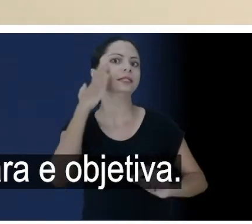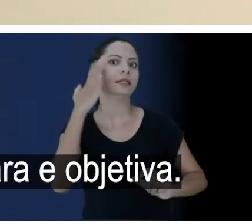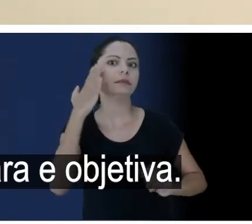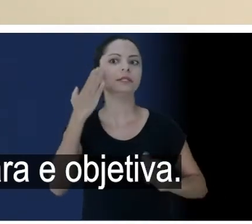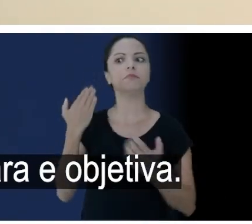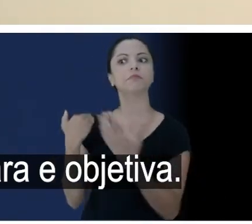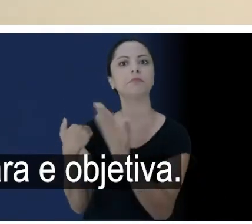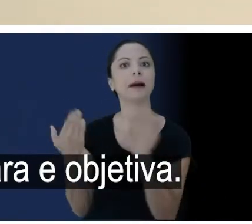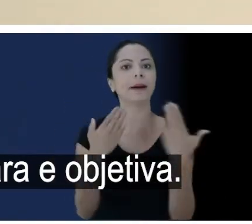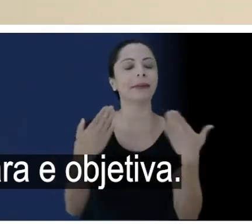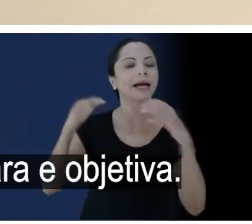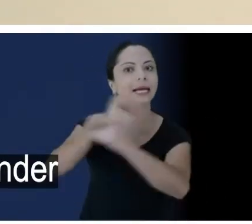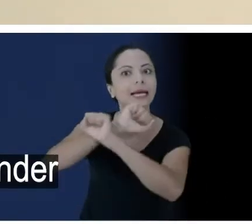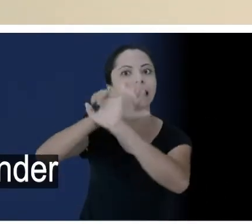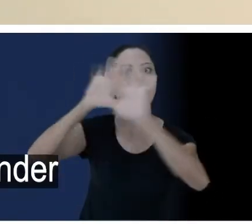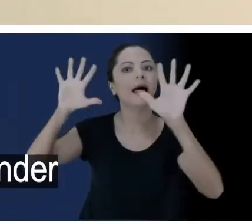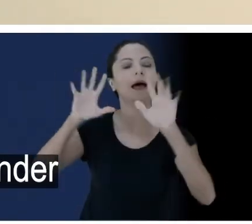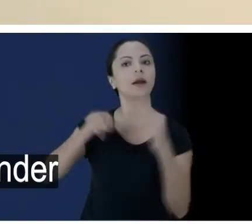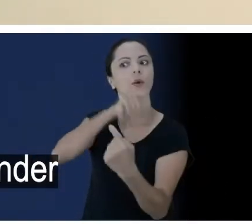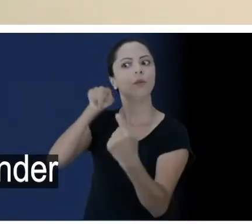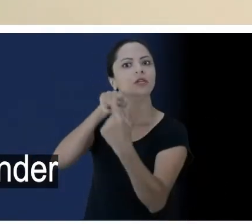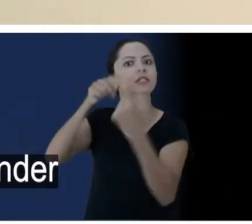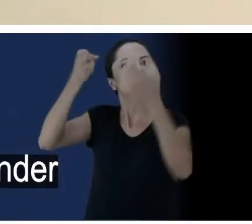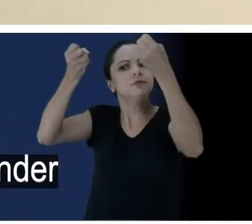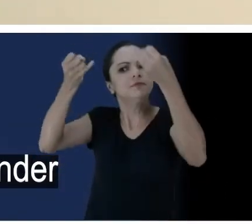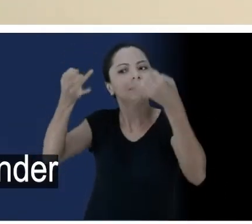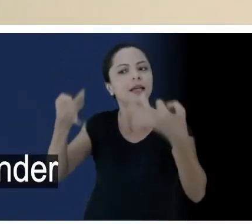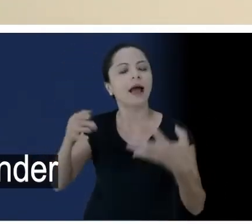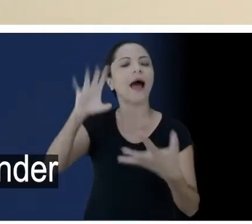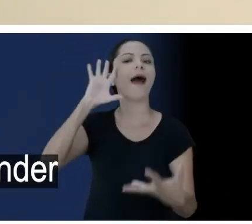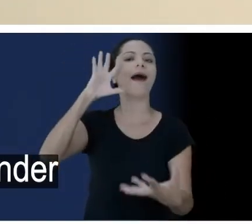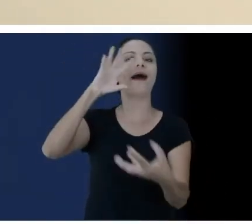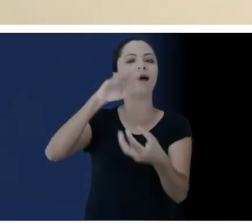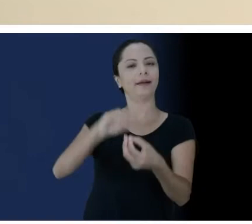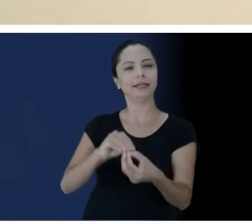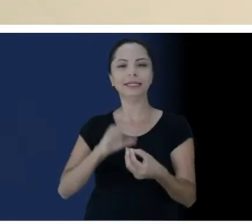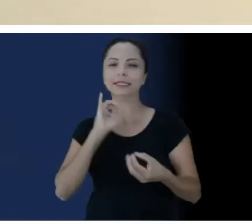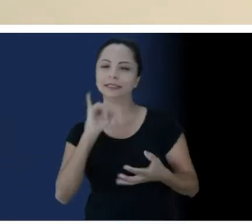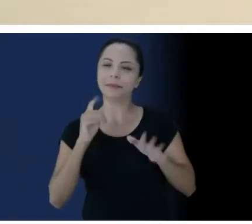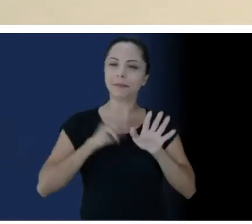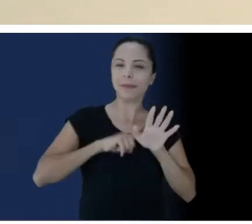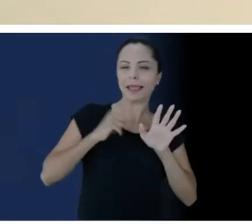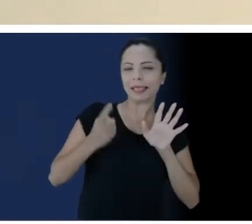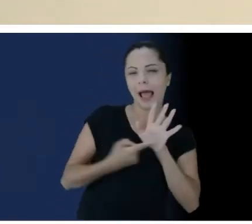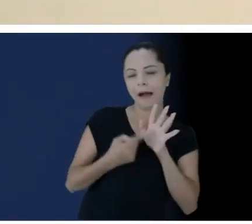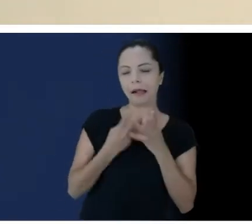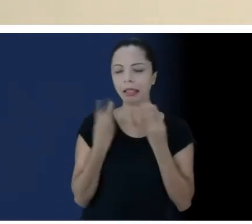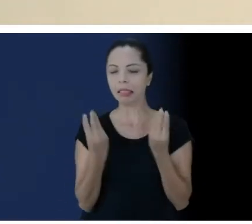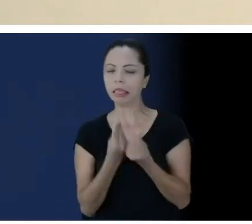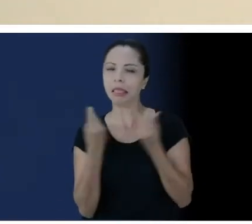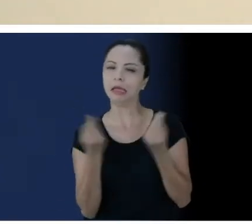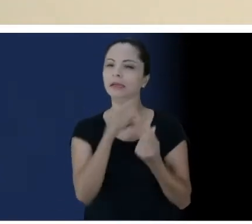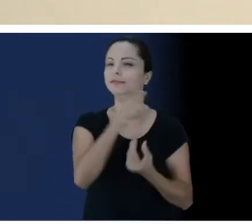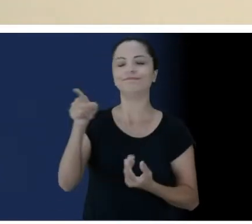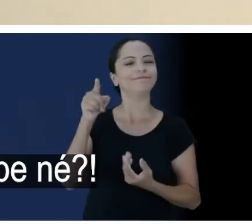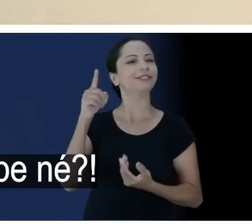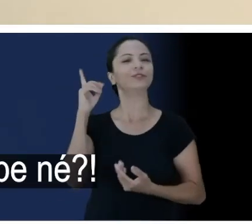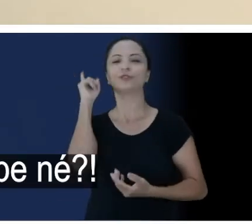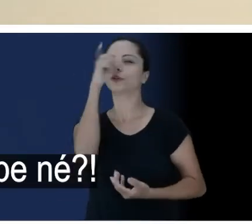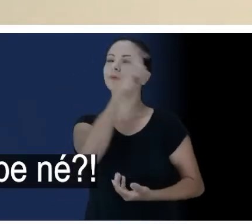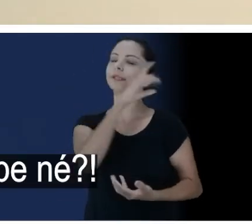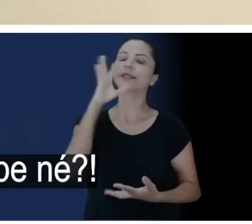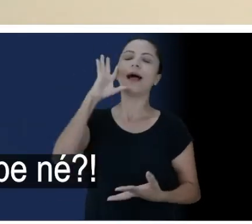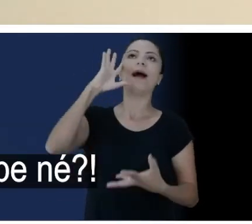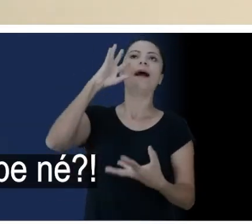seja clara e objetiva. Para esse público, pode ser complicado entender abstrações e metáforas. Por isso, descomplique. Isso,